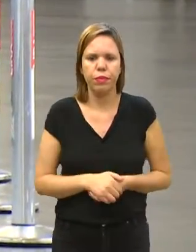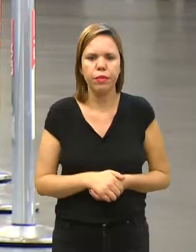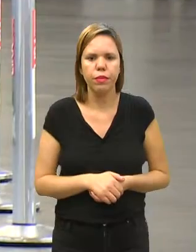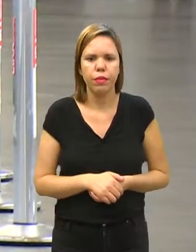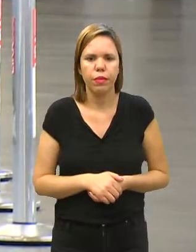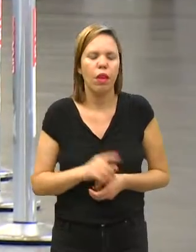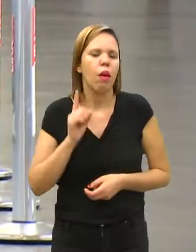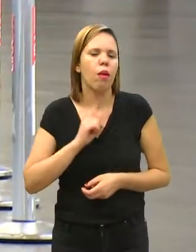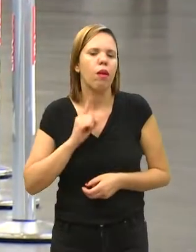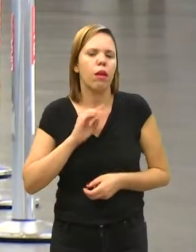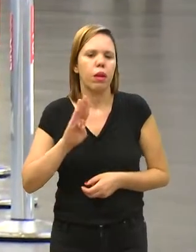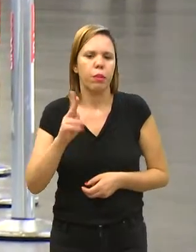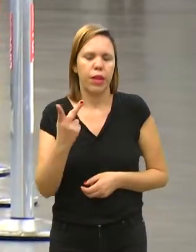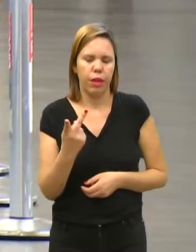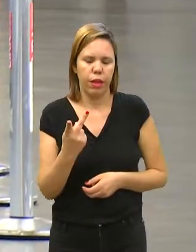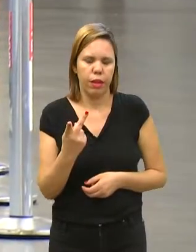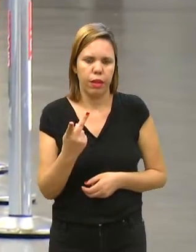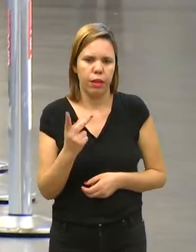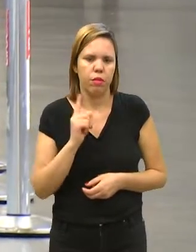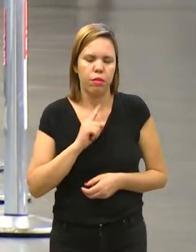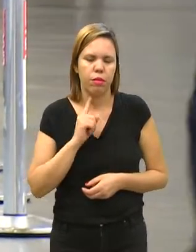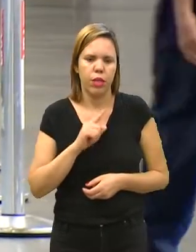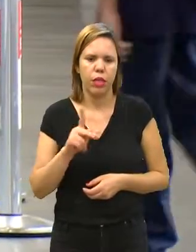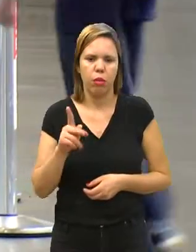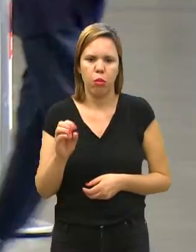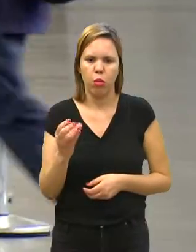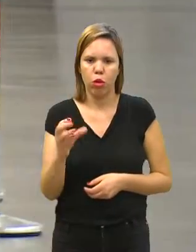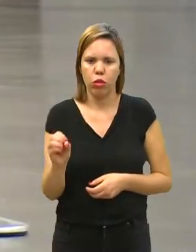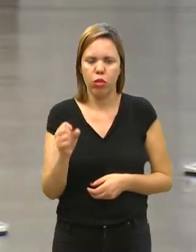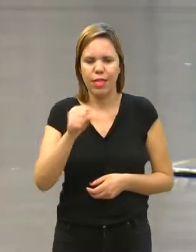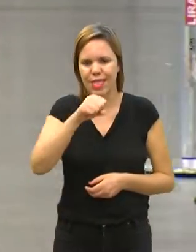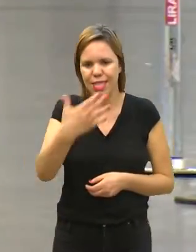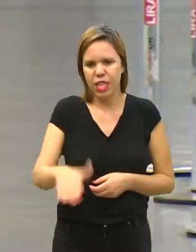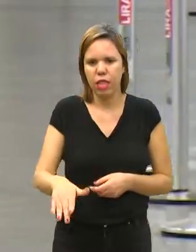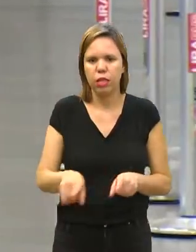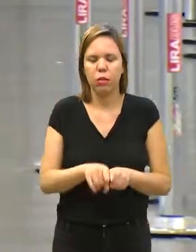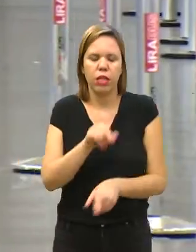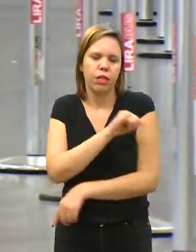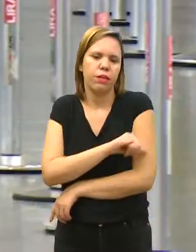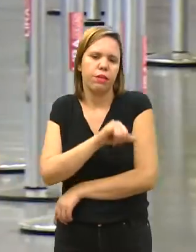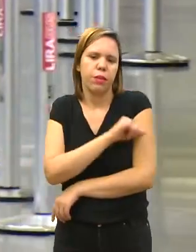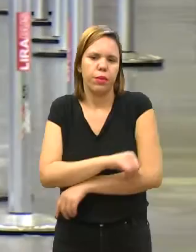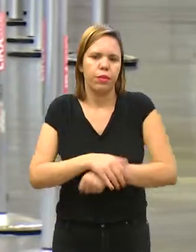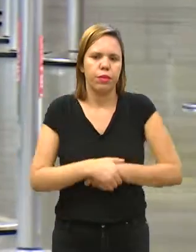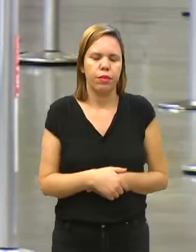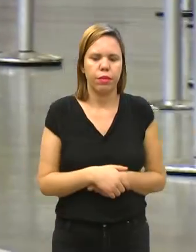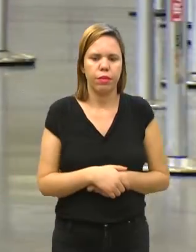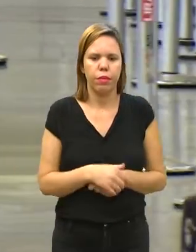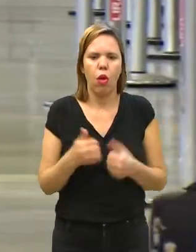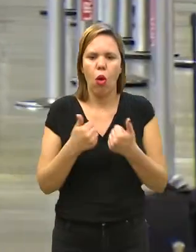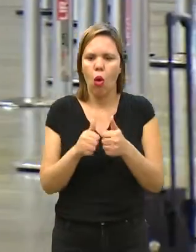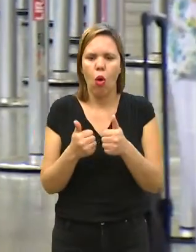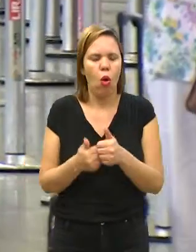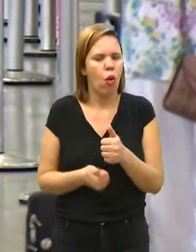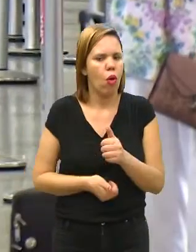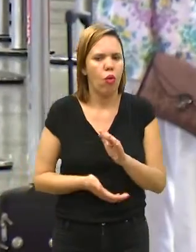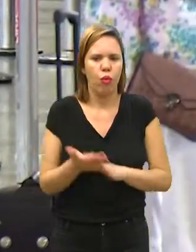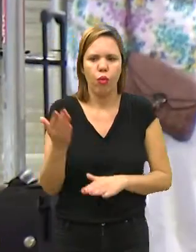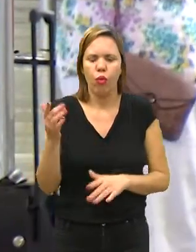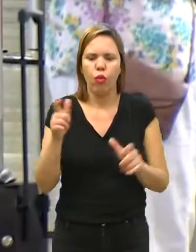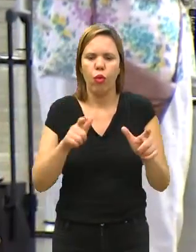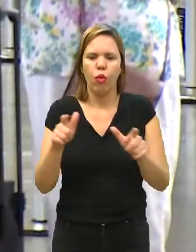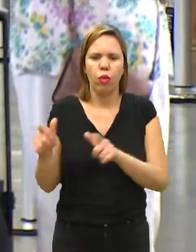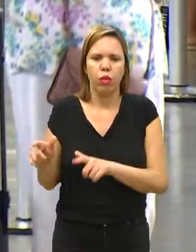para Belo Horizonte, Poços de Caldas, Santos e também o Rio de Janeiro. Esses ônibus, portanto,